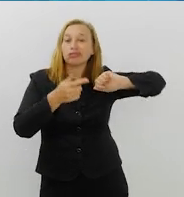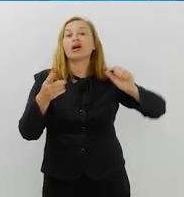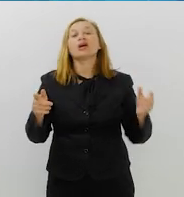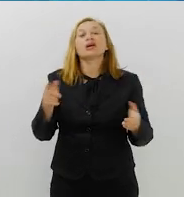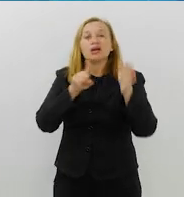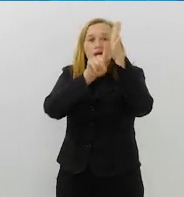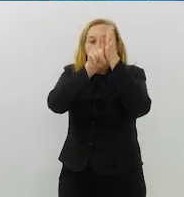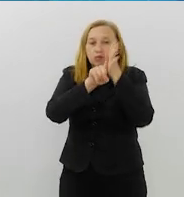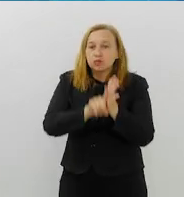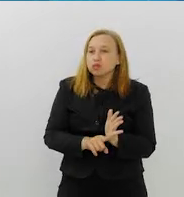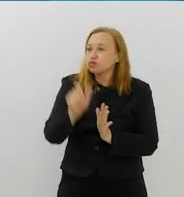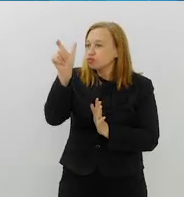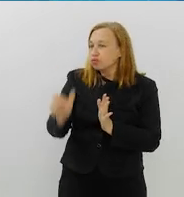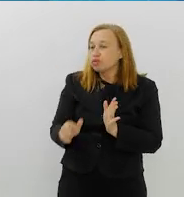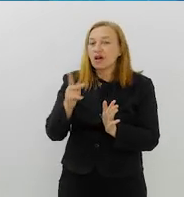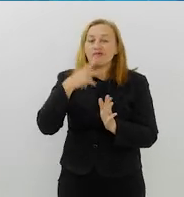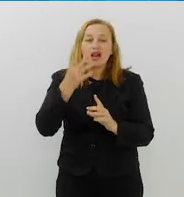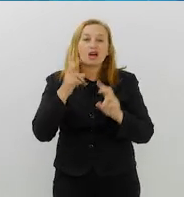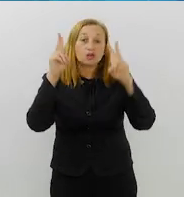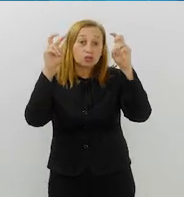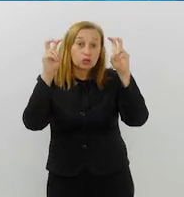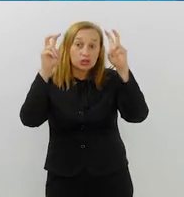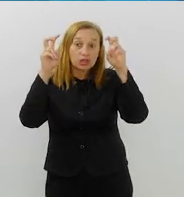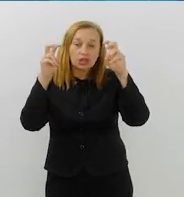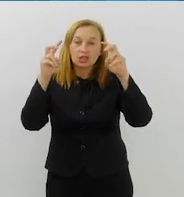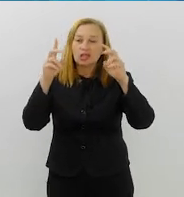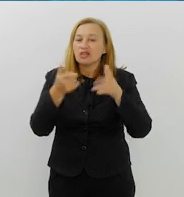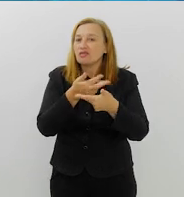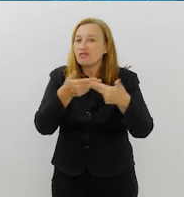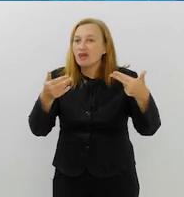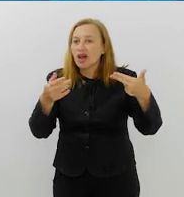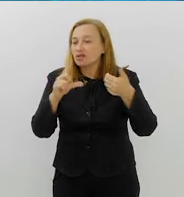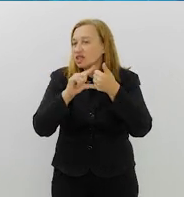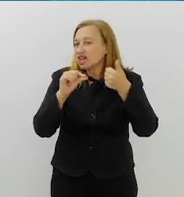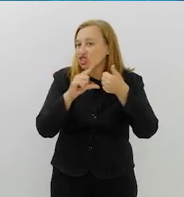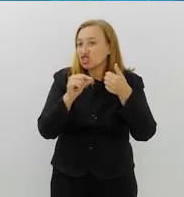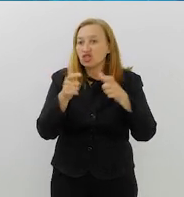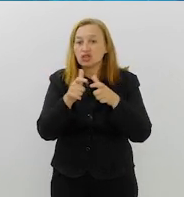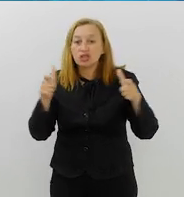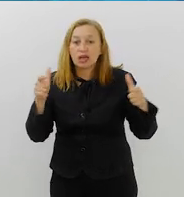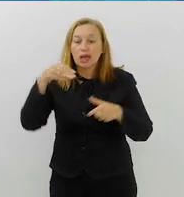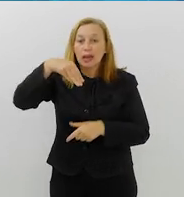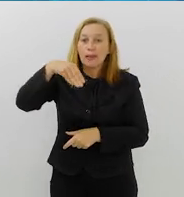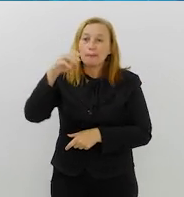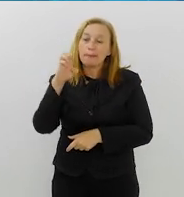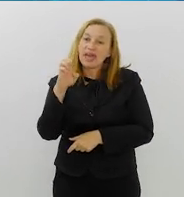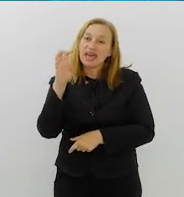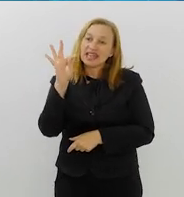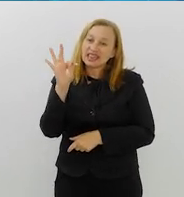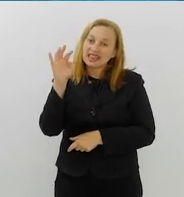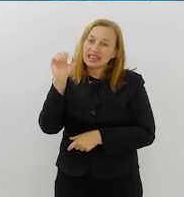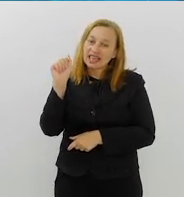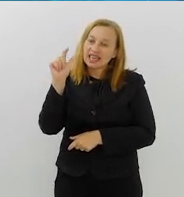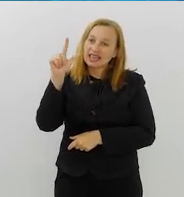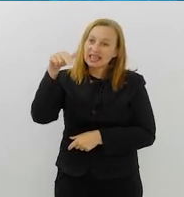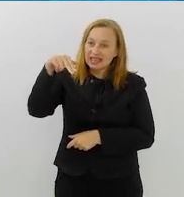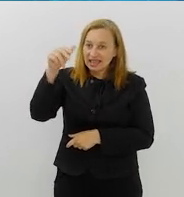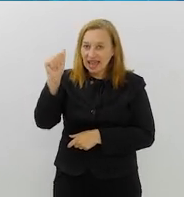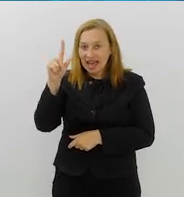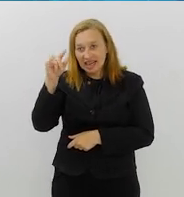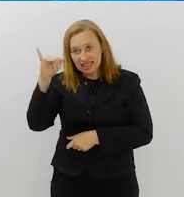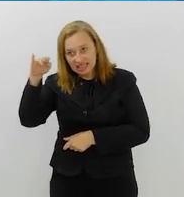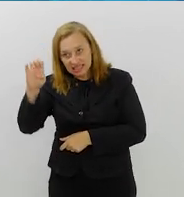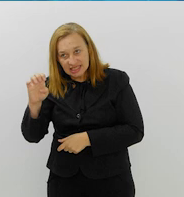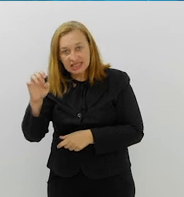E pesquisadores começaram a falar sobre o tema, publicando vários artigos grandes de meta-análise, né?